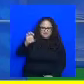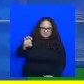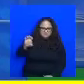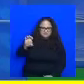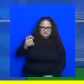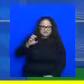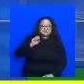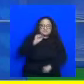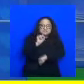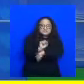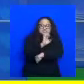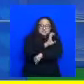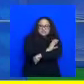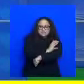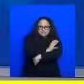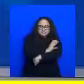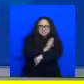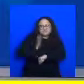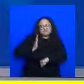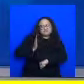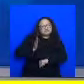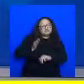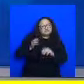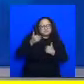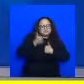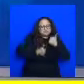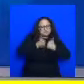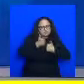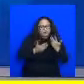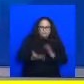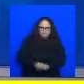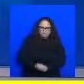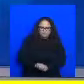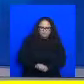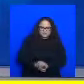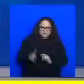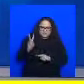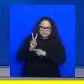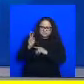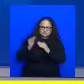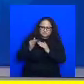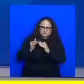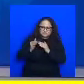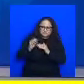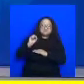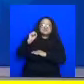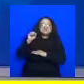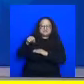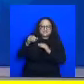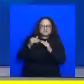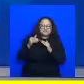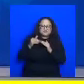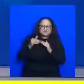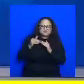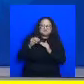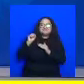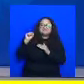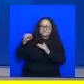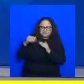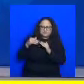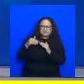Catarina é o time do coração. Auditores, confirmam? Sim, confirmo. Sim,